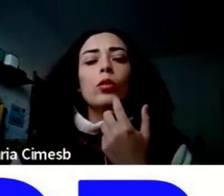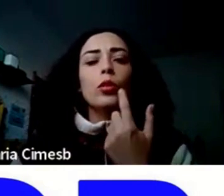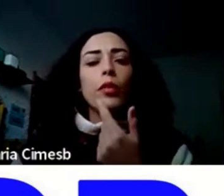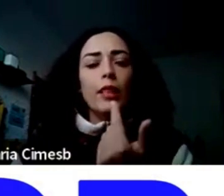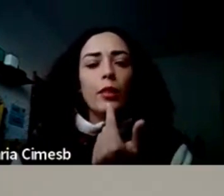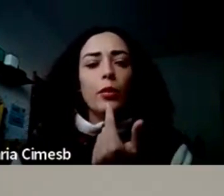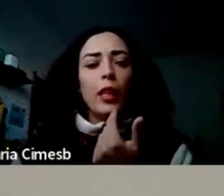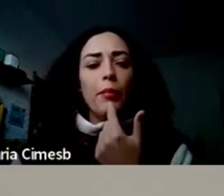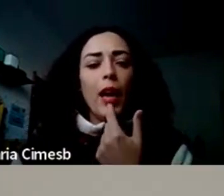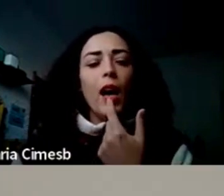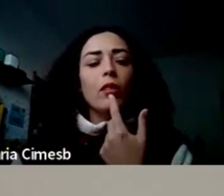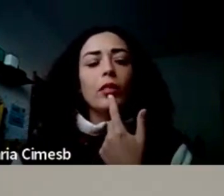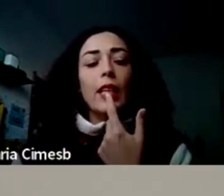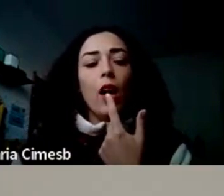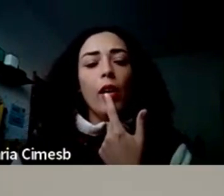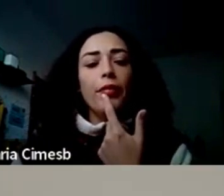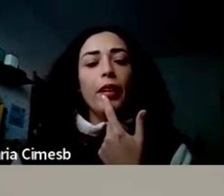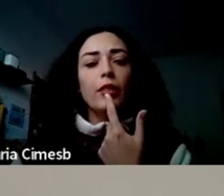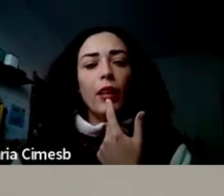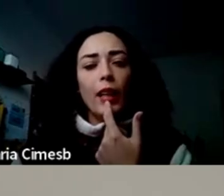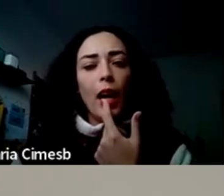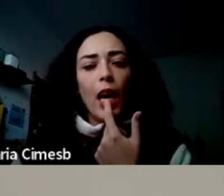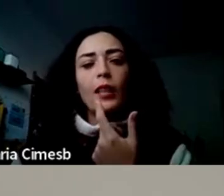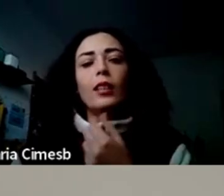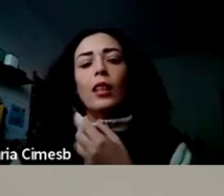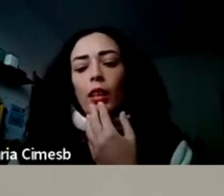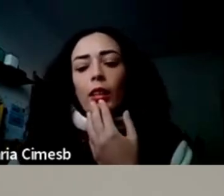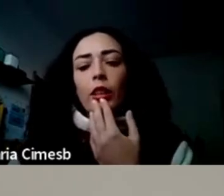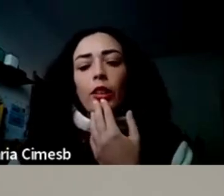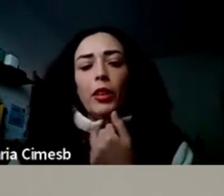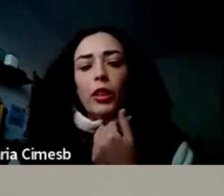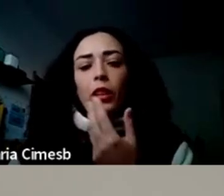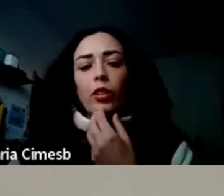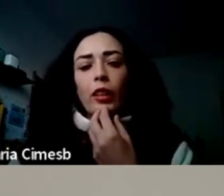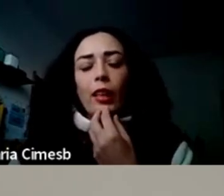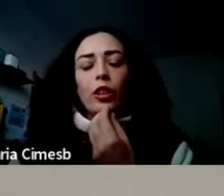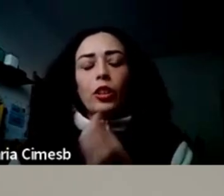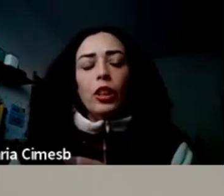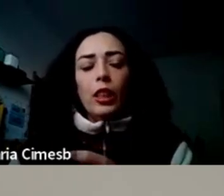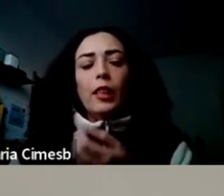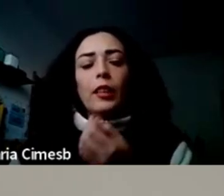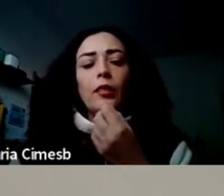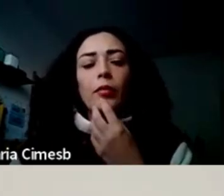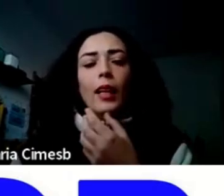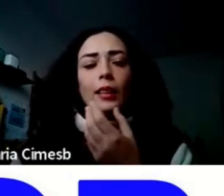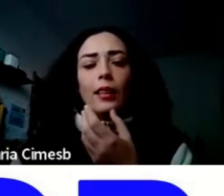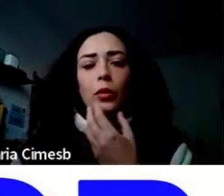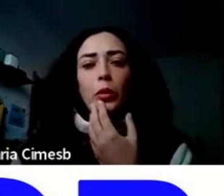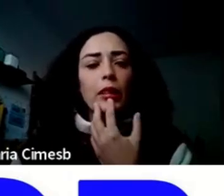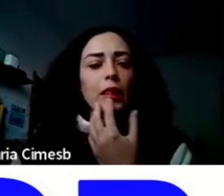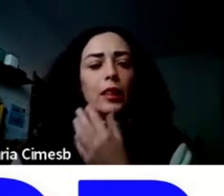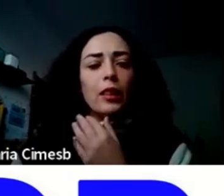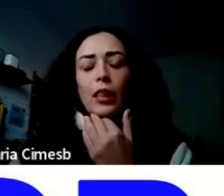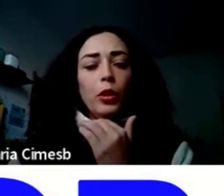um surdo que faz leitura labial, o ideal é falar devagar. Se estiver mastigando chiclete, tira, bala,